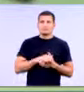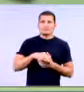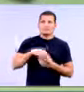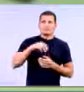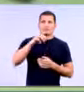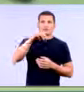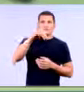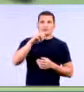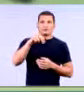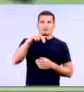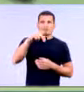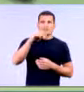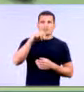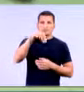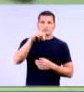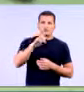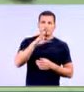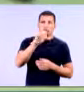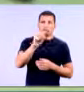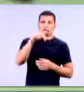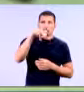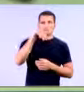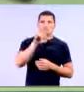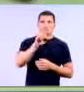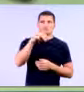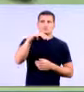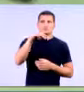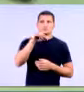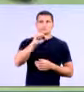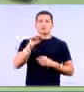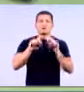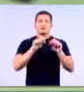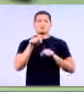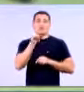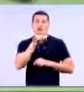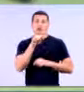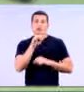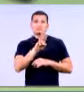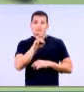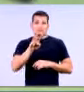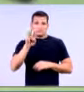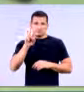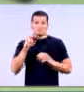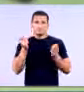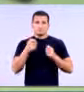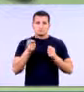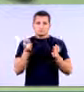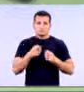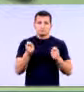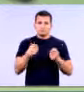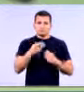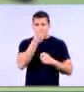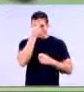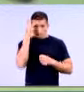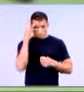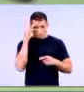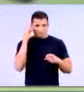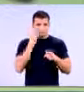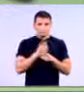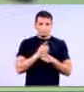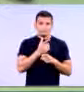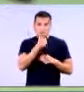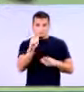seguinte. O que eles são? Eles são sites que permitem que as pessoas encontrem